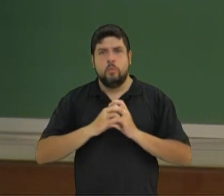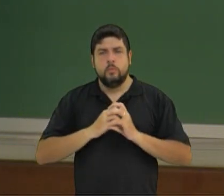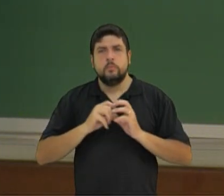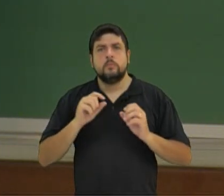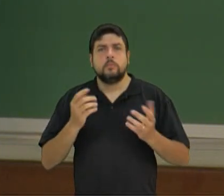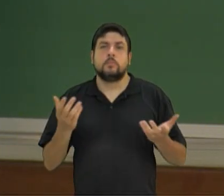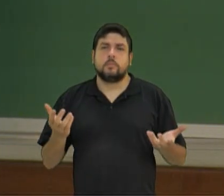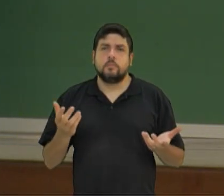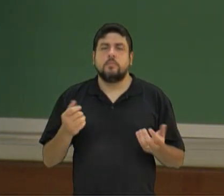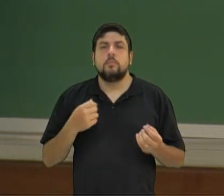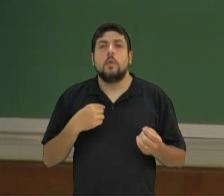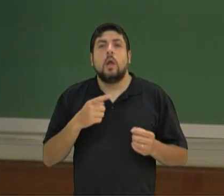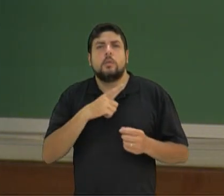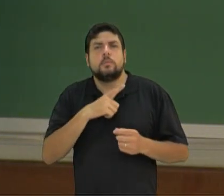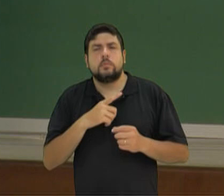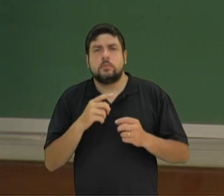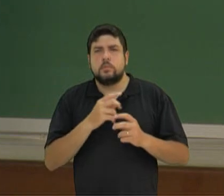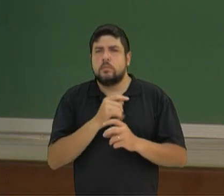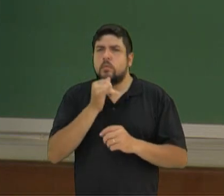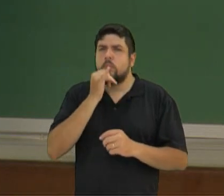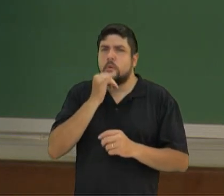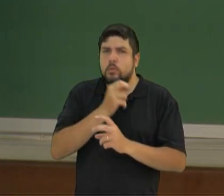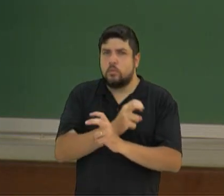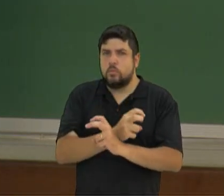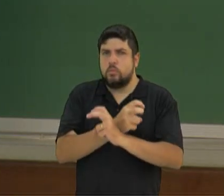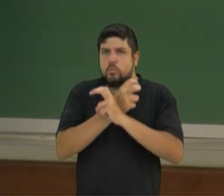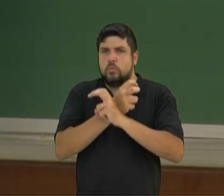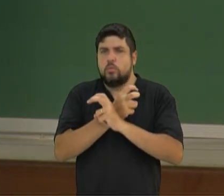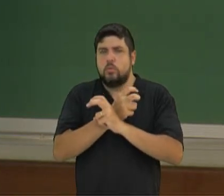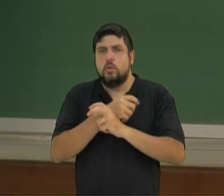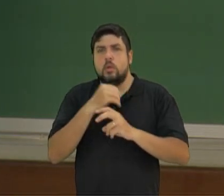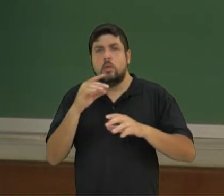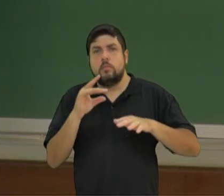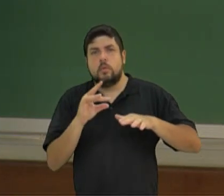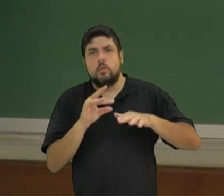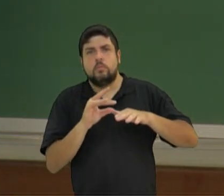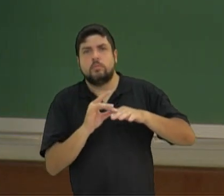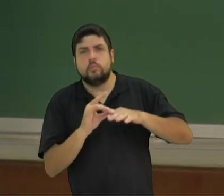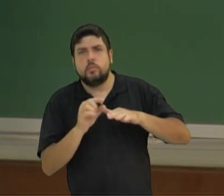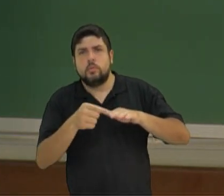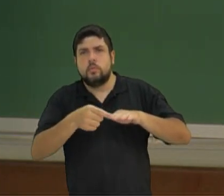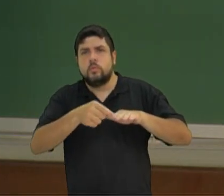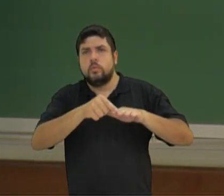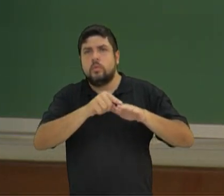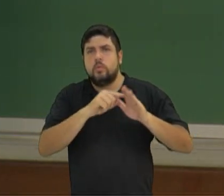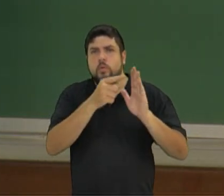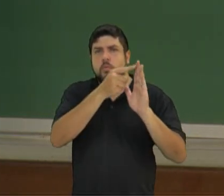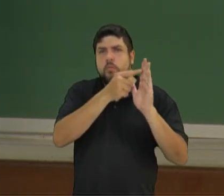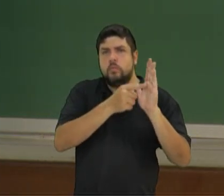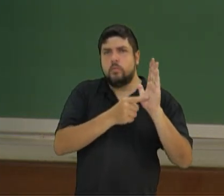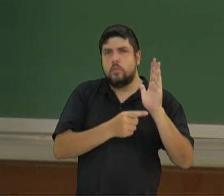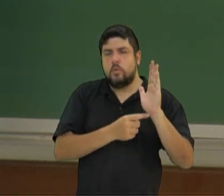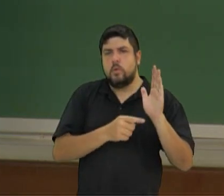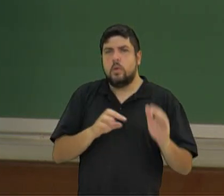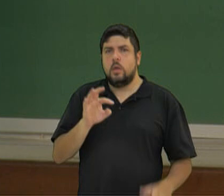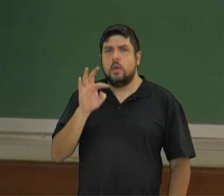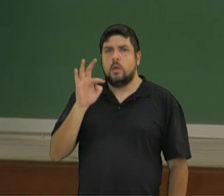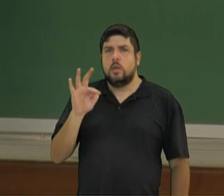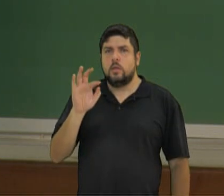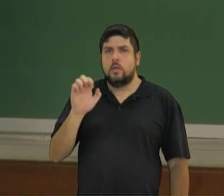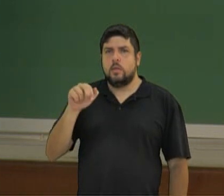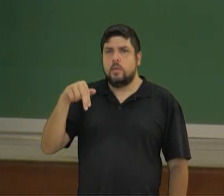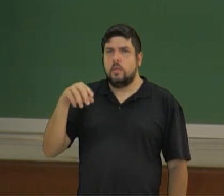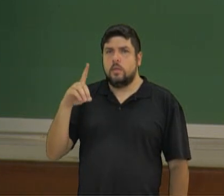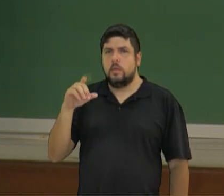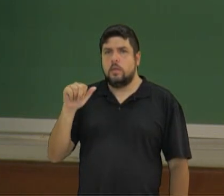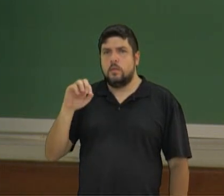esqueléticos, cada uma das suas extremidades tem que estar presa a um tendão, que por sua vez estará ligado a um